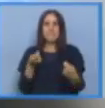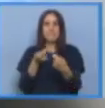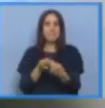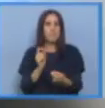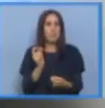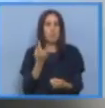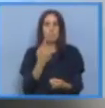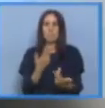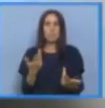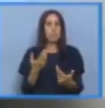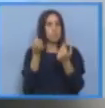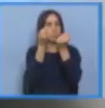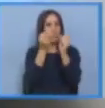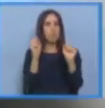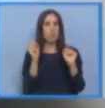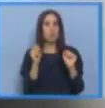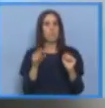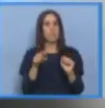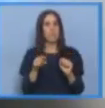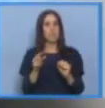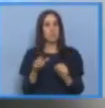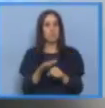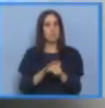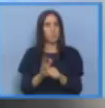forma rápida e autónoma a este tipo de